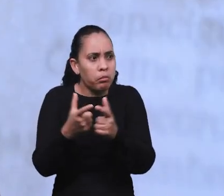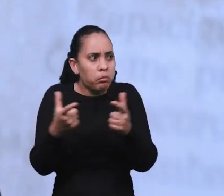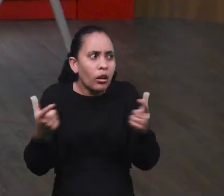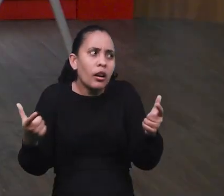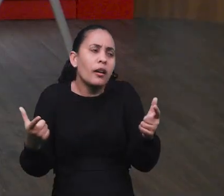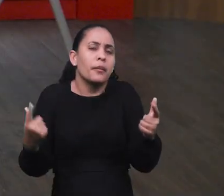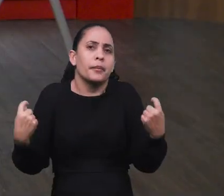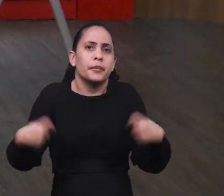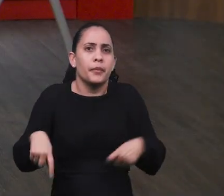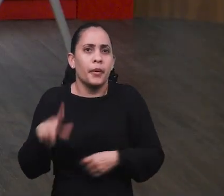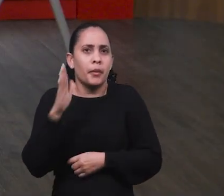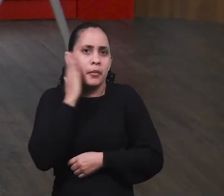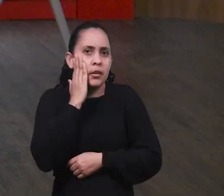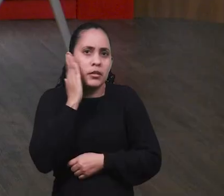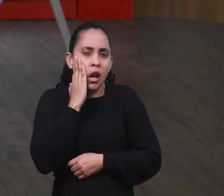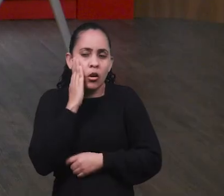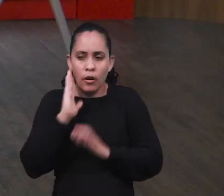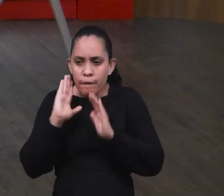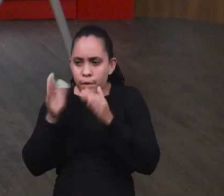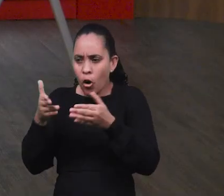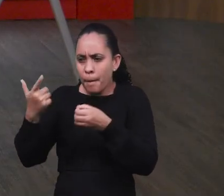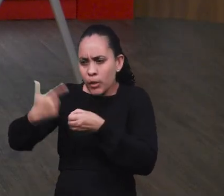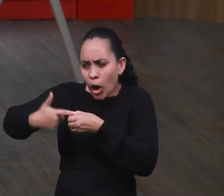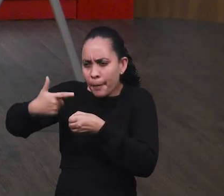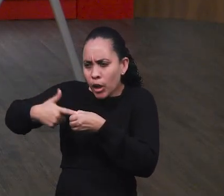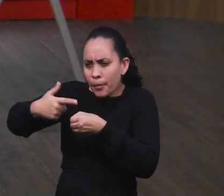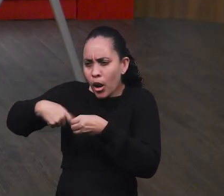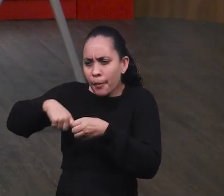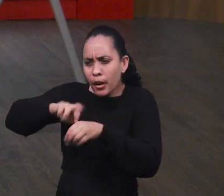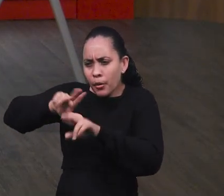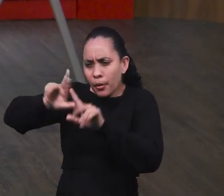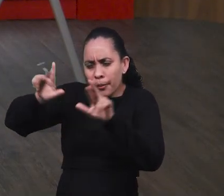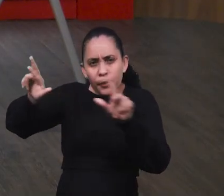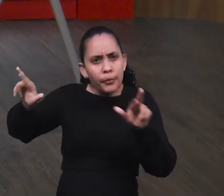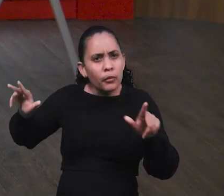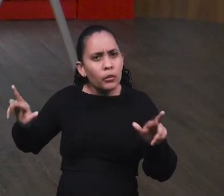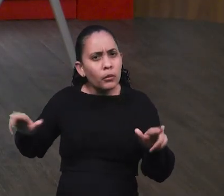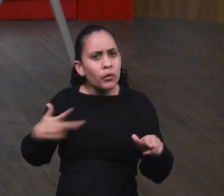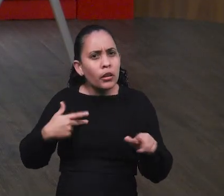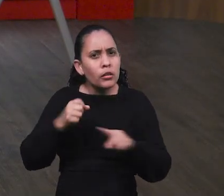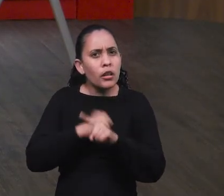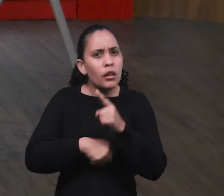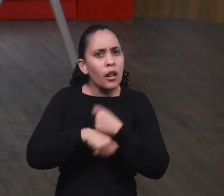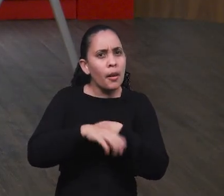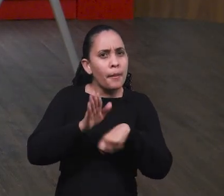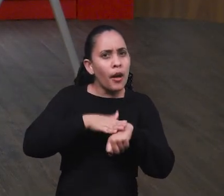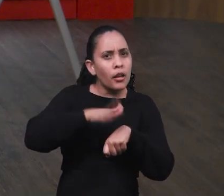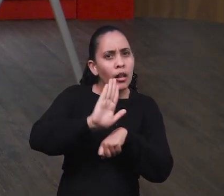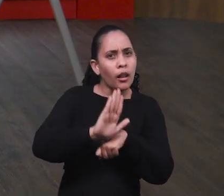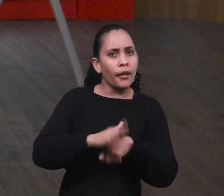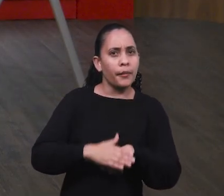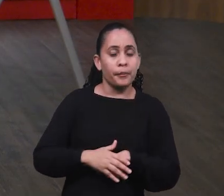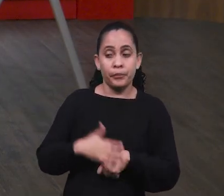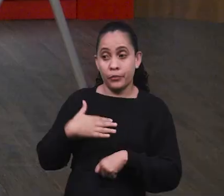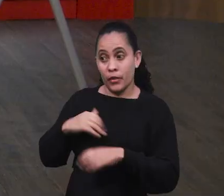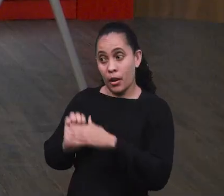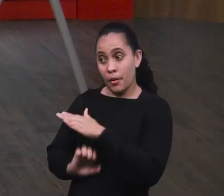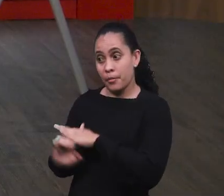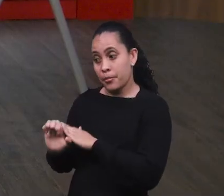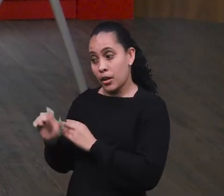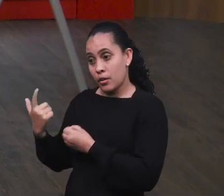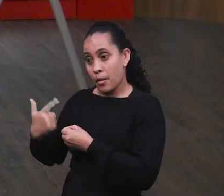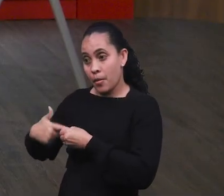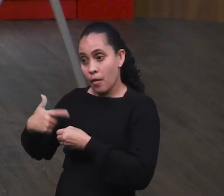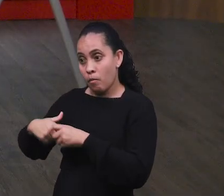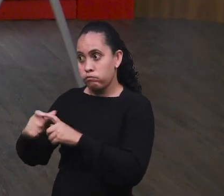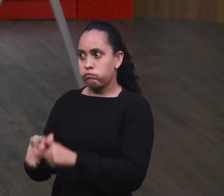leque. Ampliar o leque, porque antes era negócio. petróleo. E de repente a gente começa a ver que a sociedade começa a procurar algo além de petróleo. E aí a própria